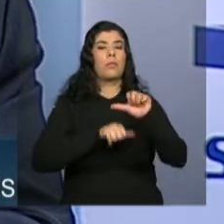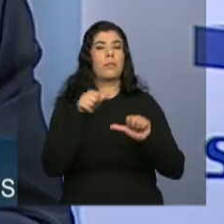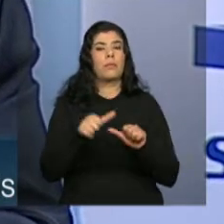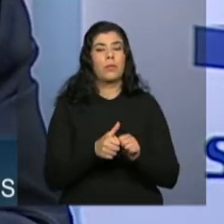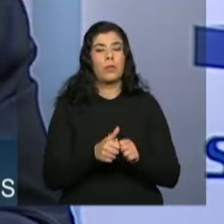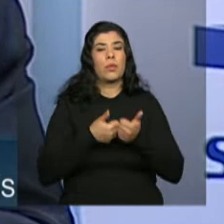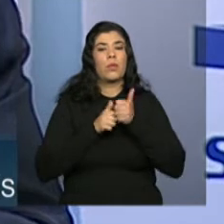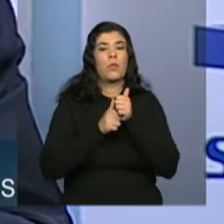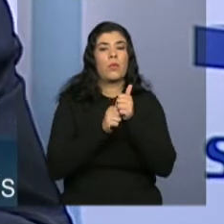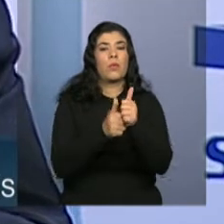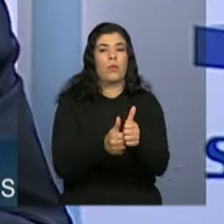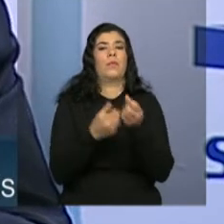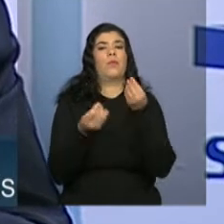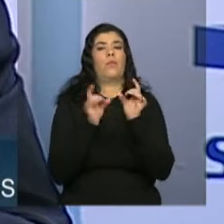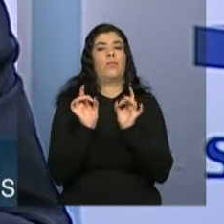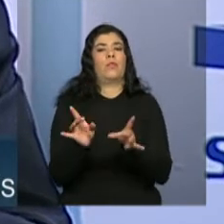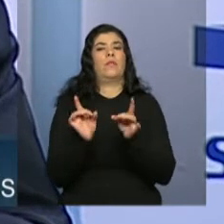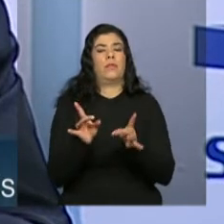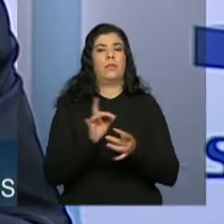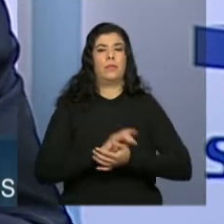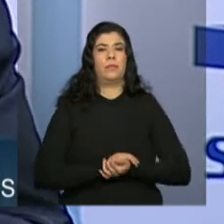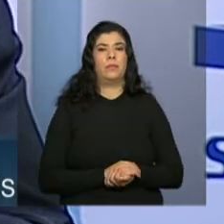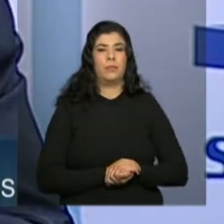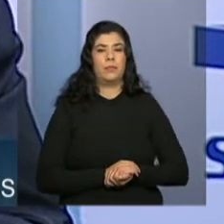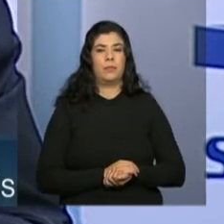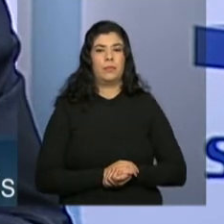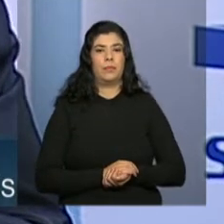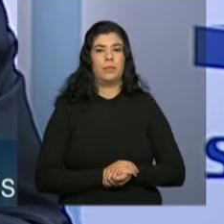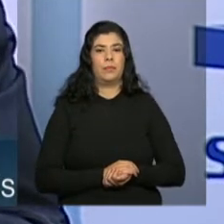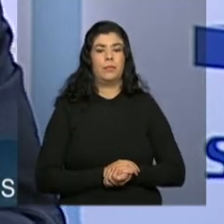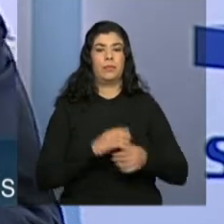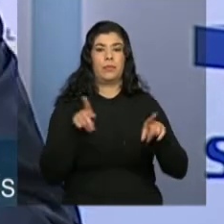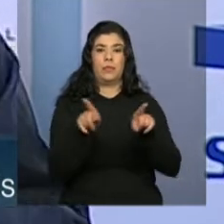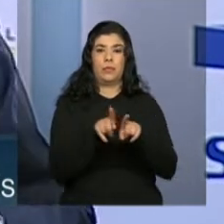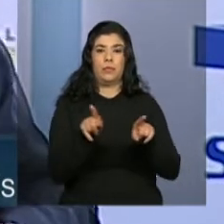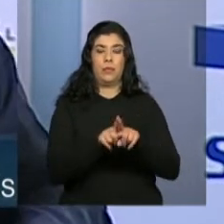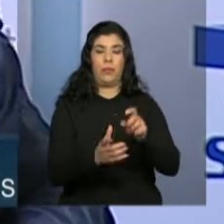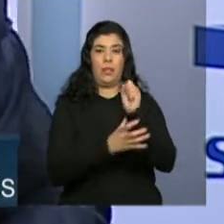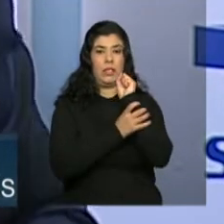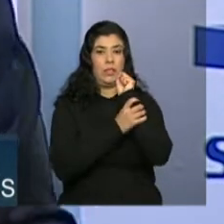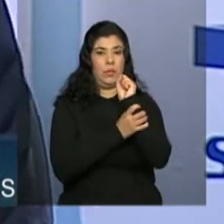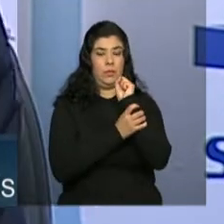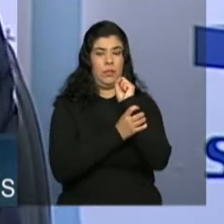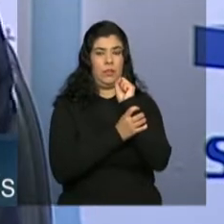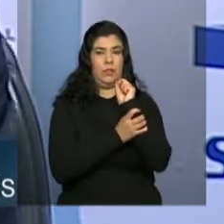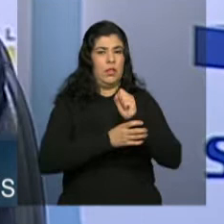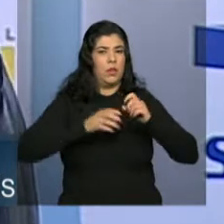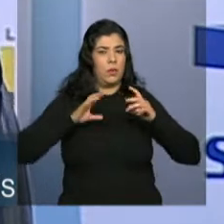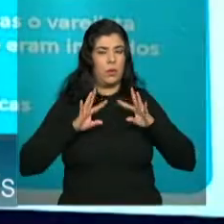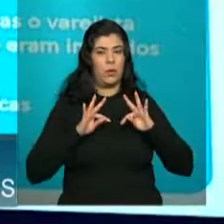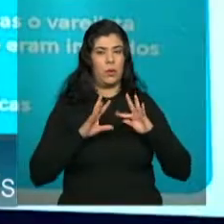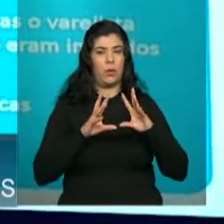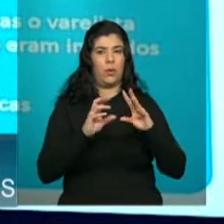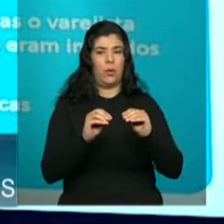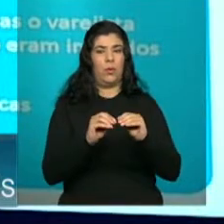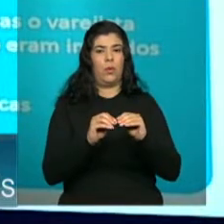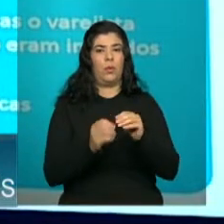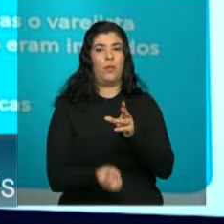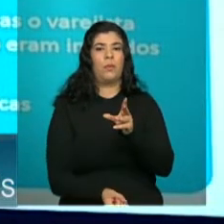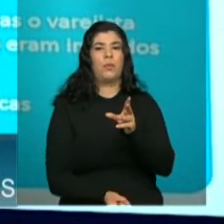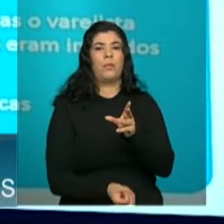não pode passar a segurança né todas as fontes de dados para o cálculo